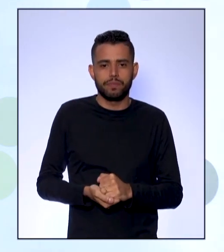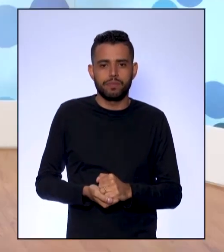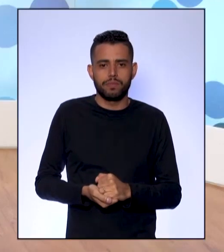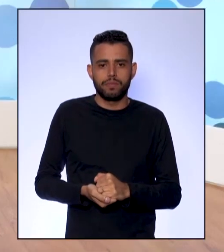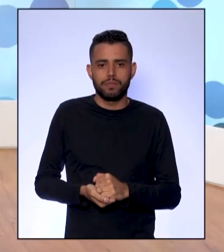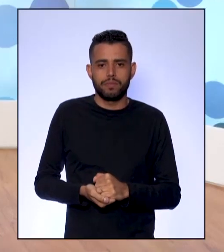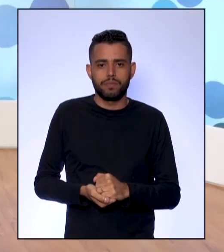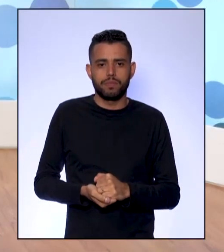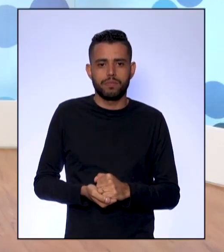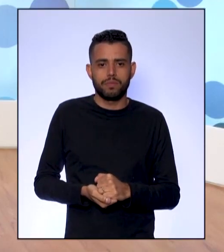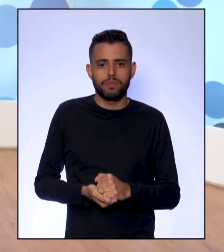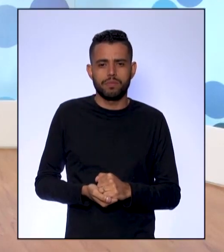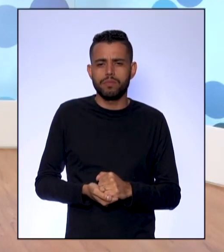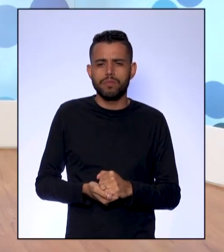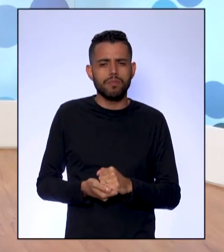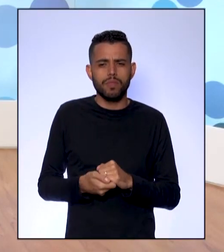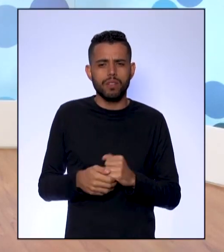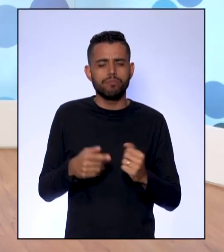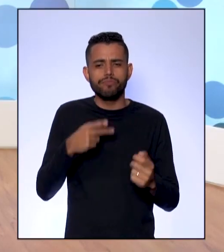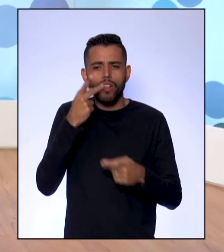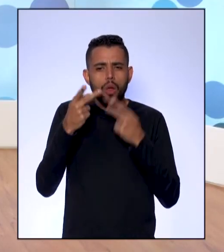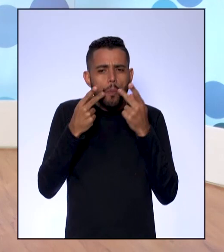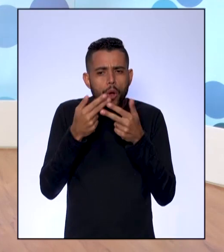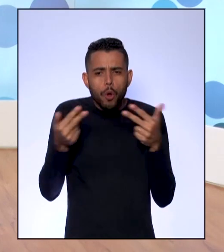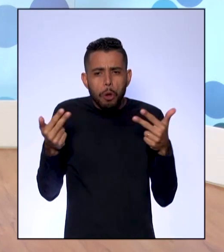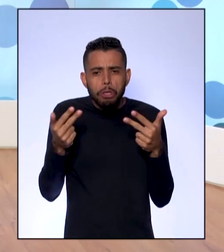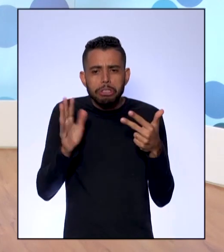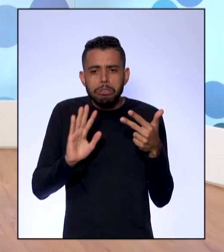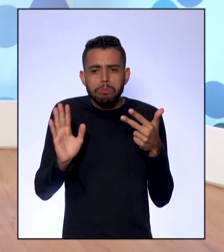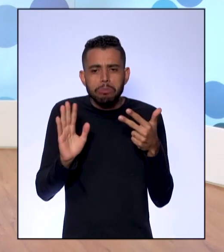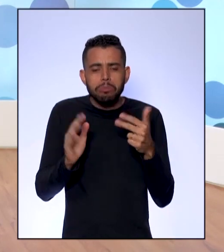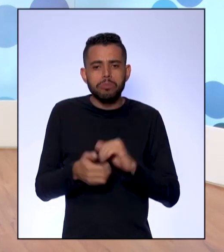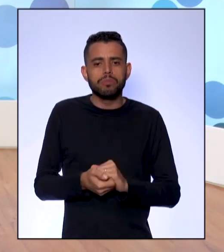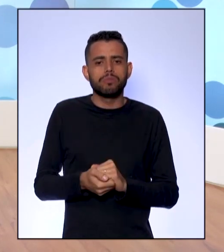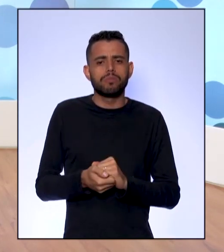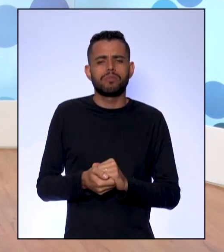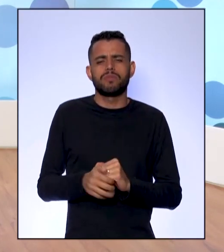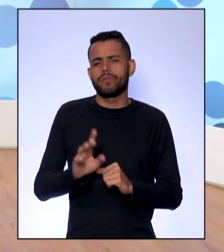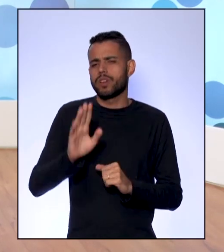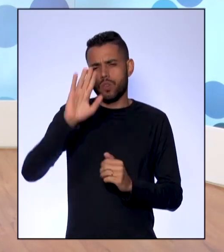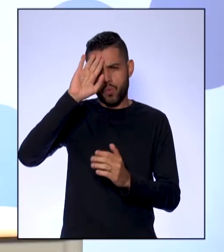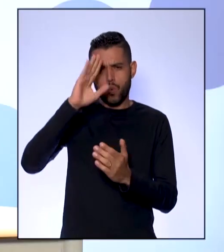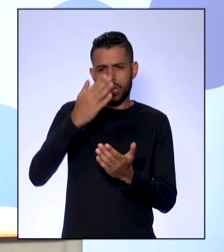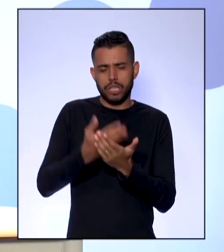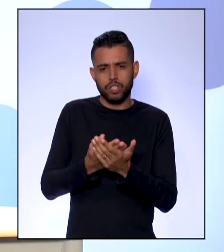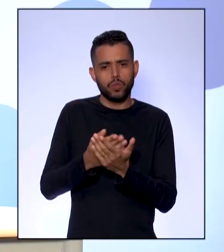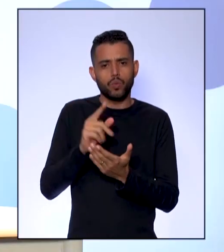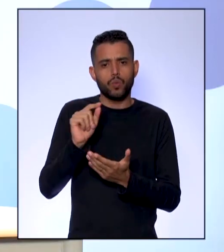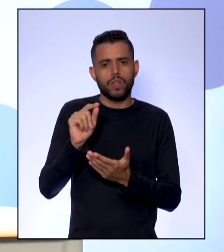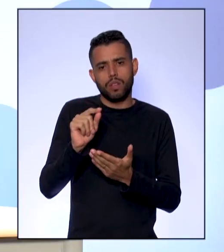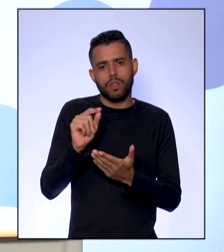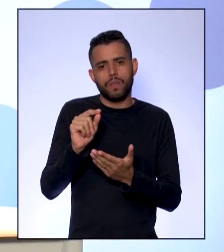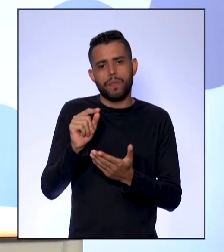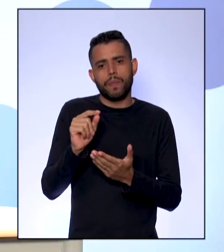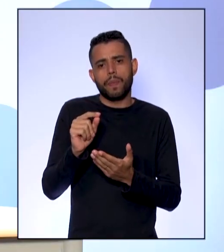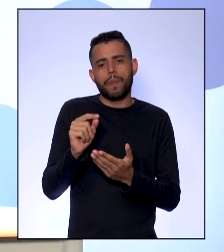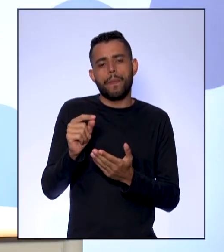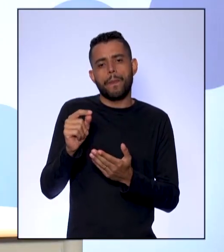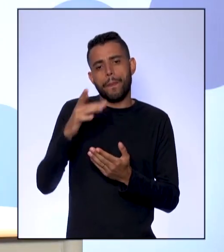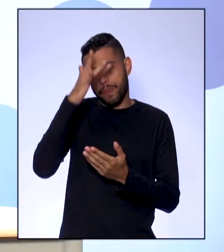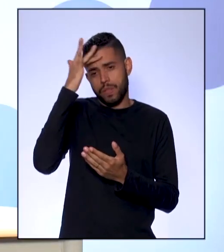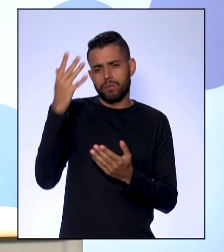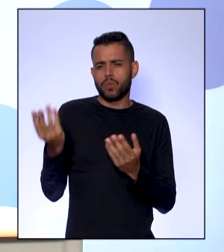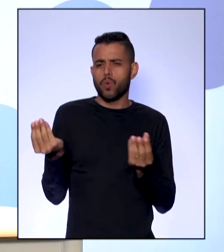gente quer fazer alguma consideração, Ju? Não, eu acredito que, pelo que estão